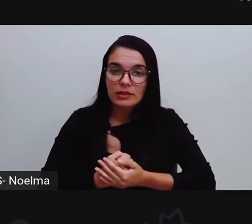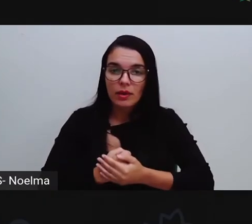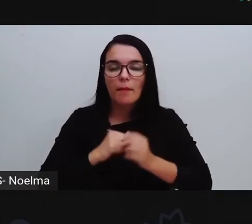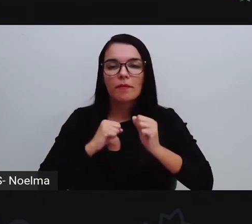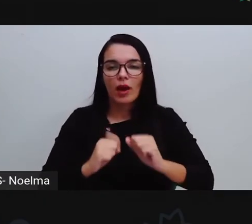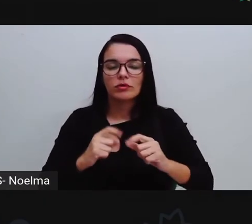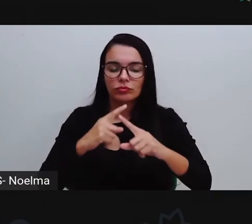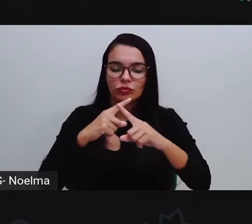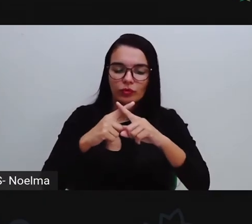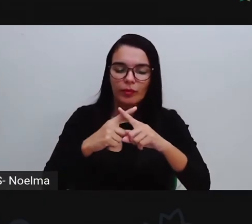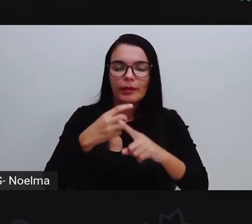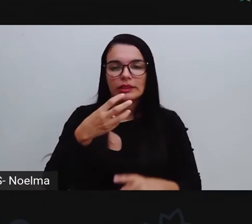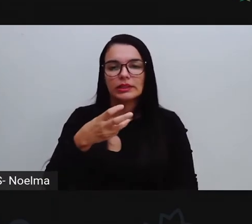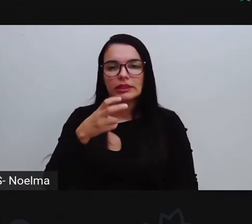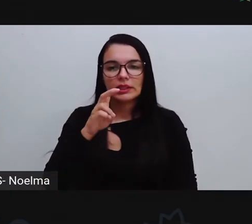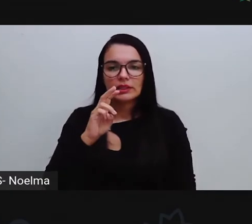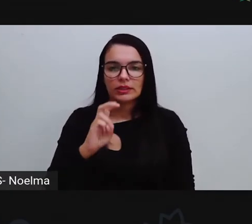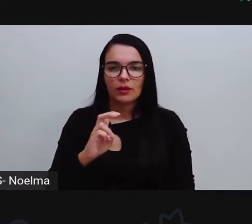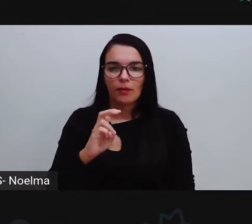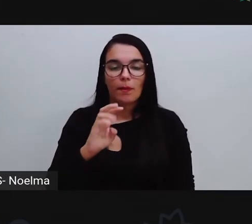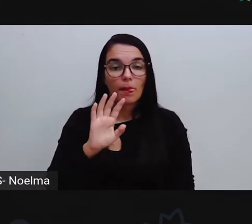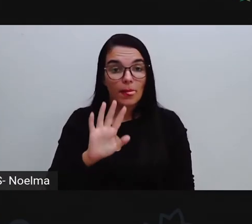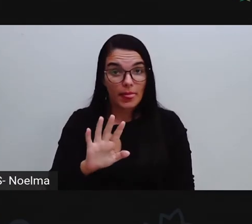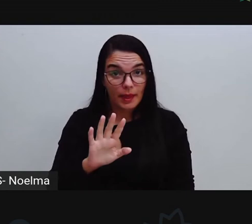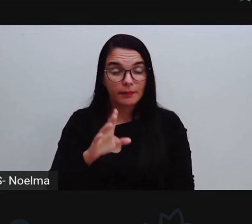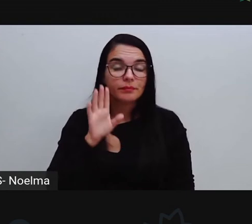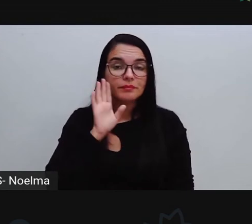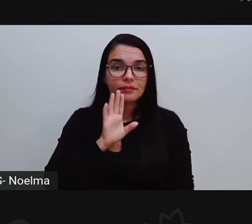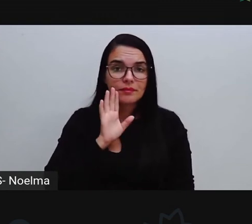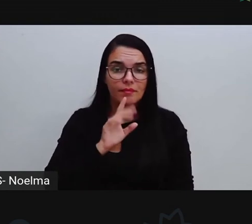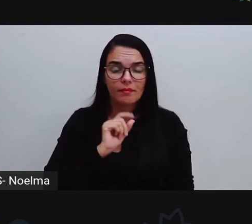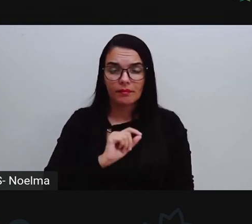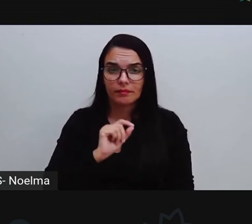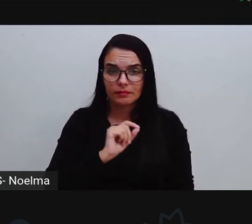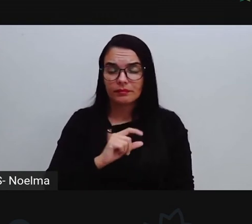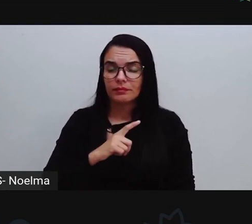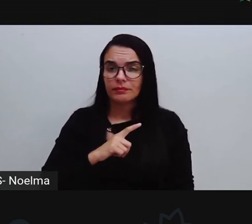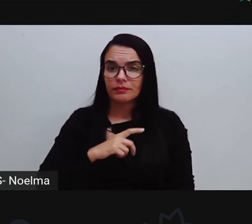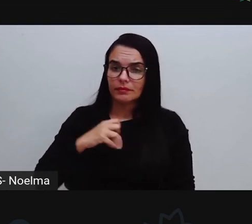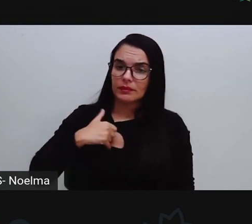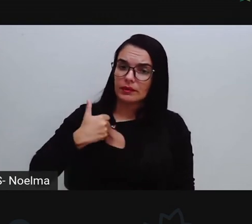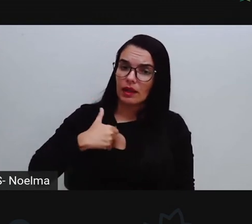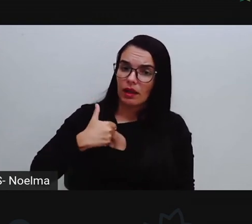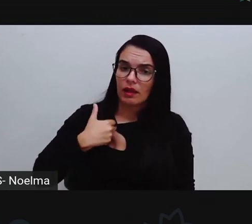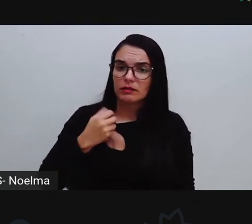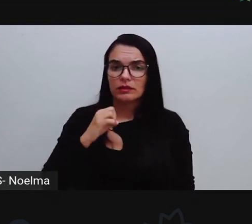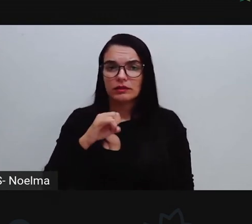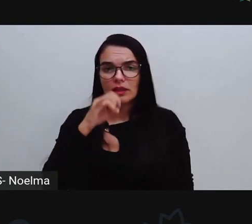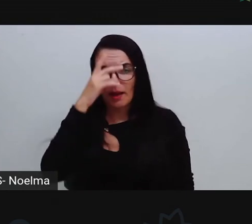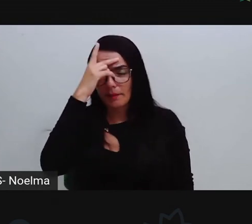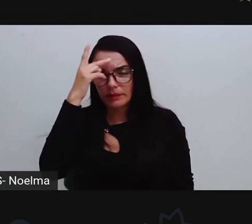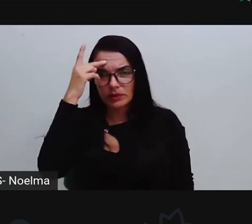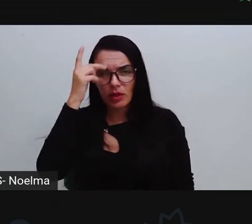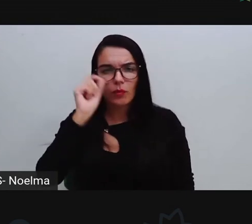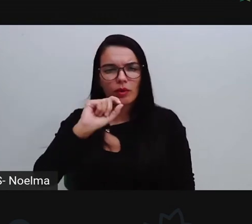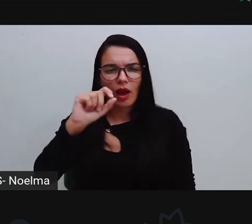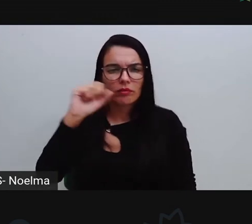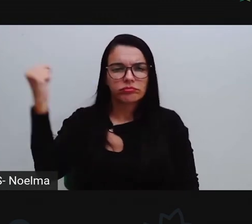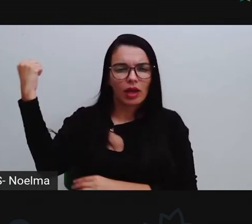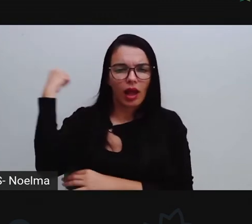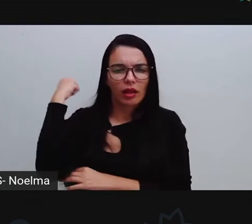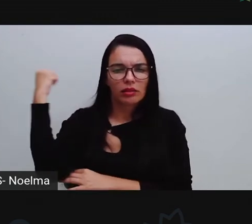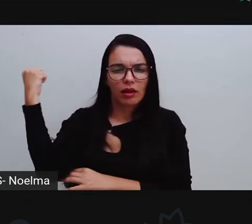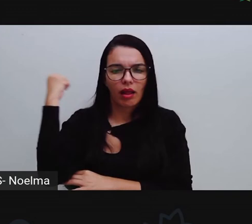a quantidade de água que se deve ingerir. Claro que isso também vai depender da idade, vai depender se a pessoa é um atleta, porque se ela é atleta, ela perde